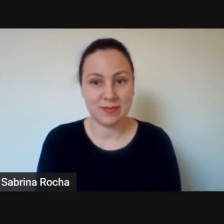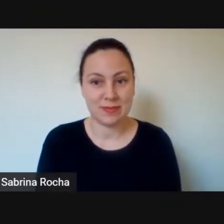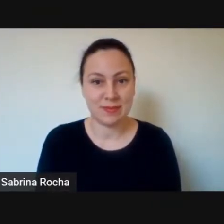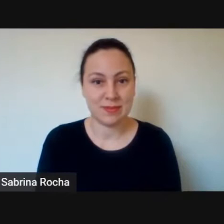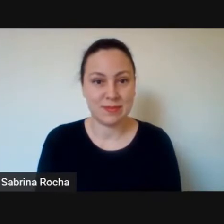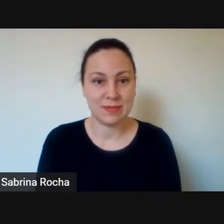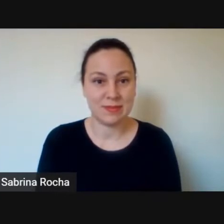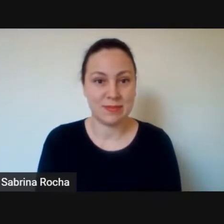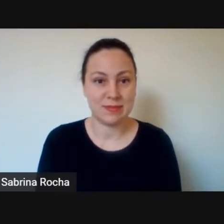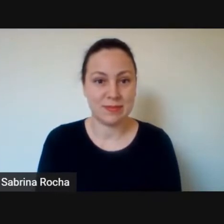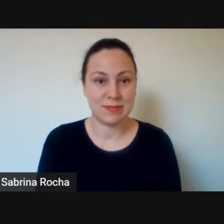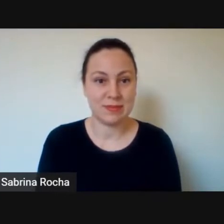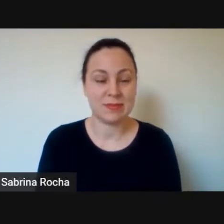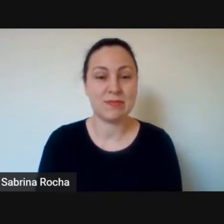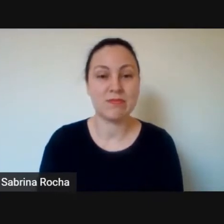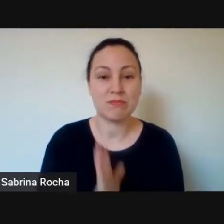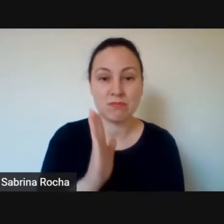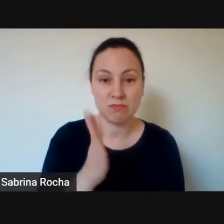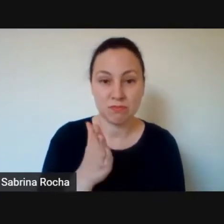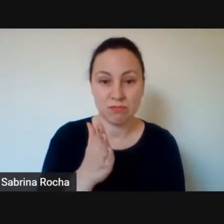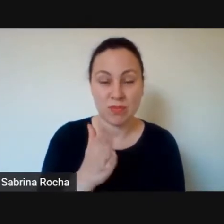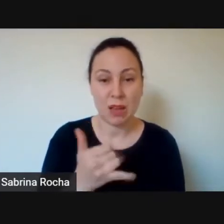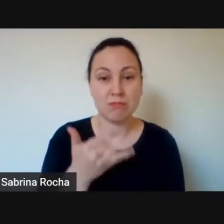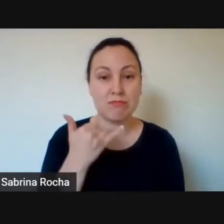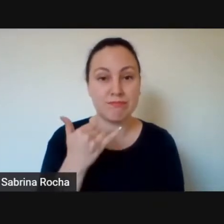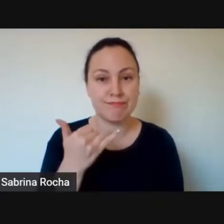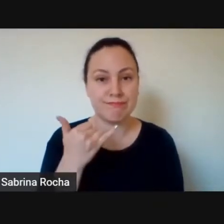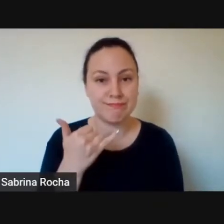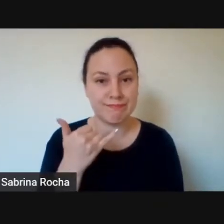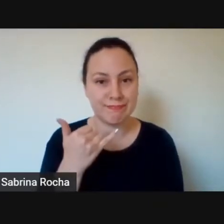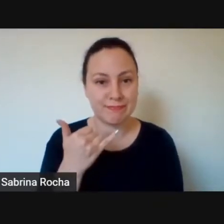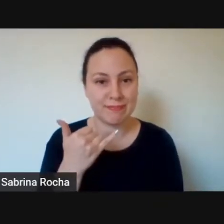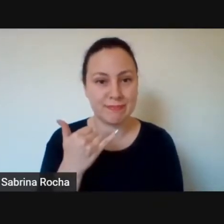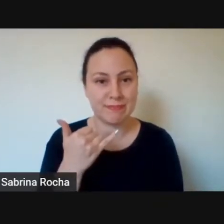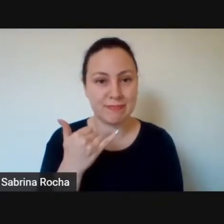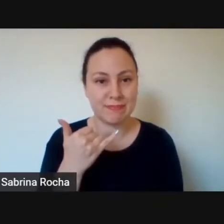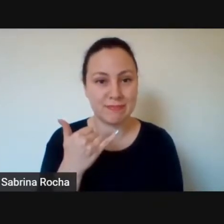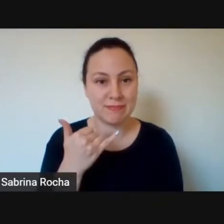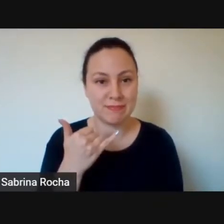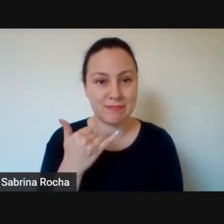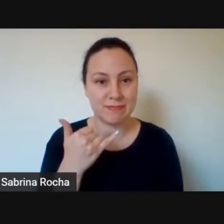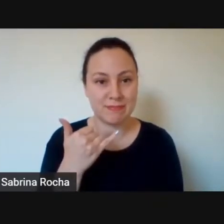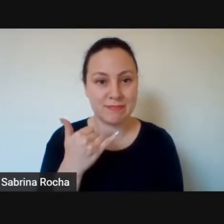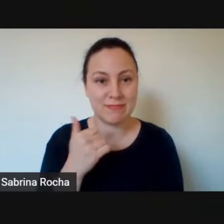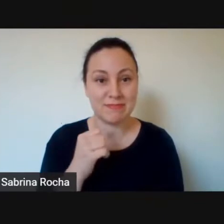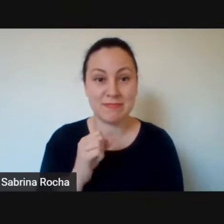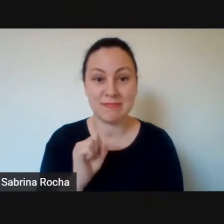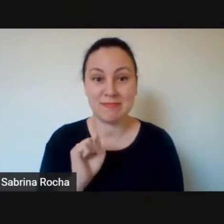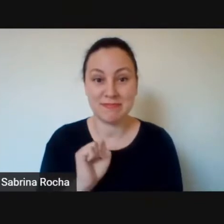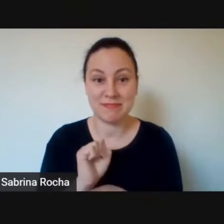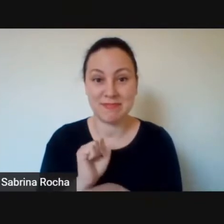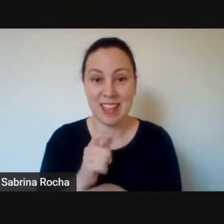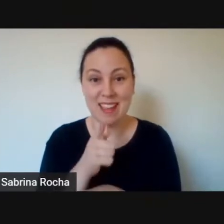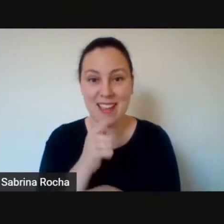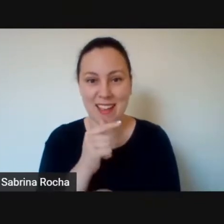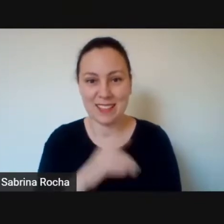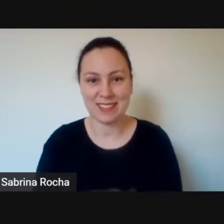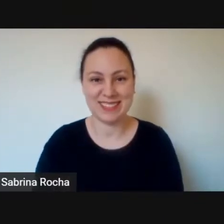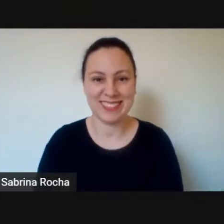Nossa produção já está entrando em contato. Pausa para um copo de água. Tintim,